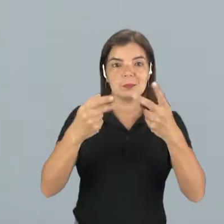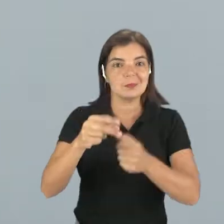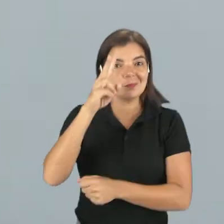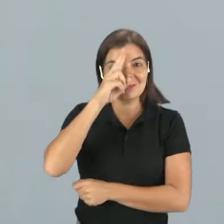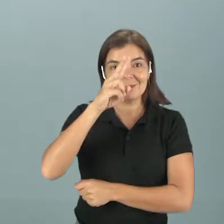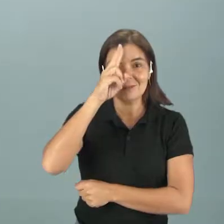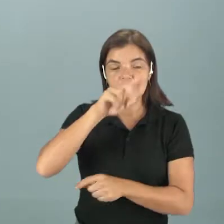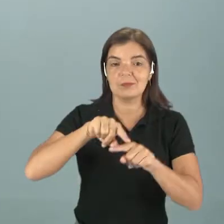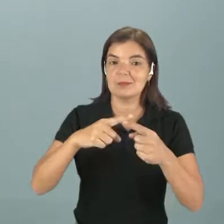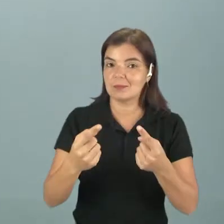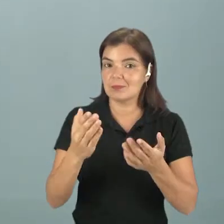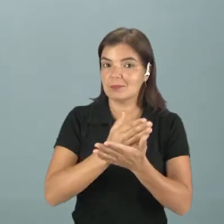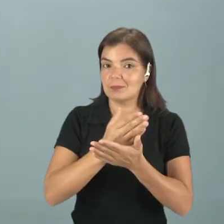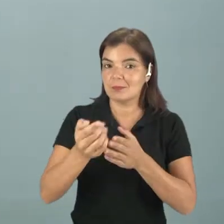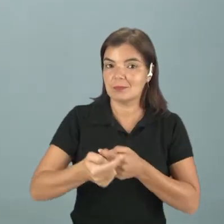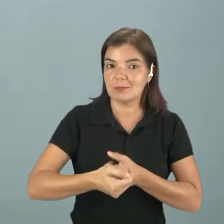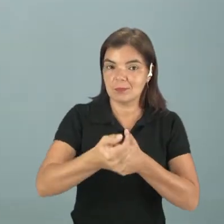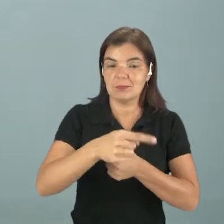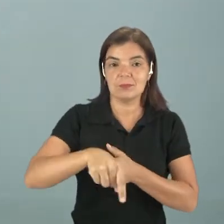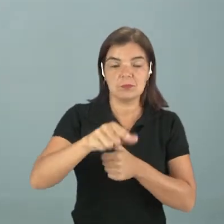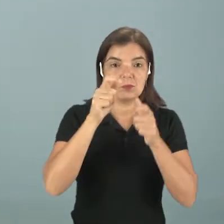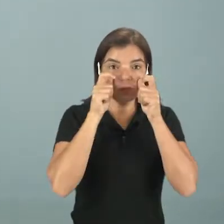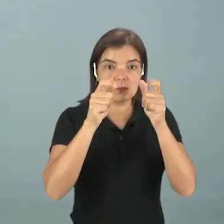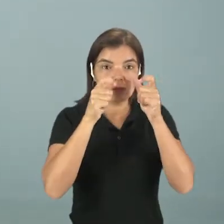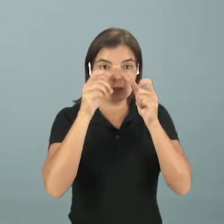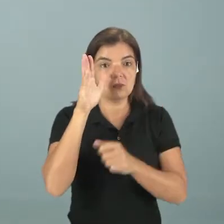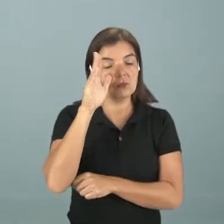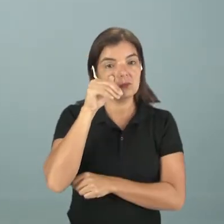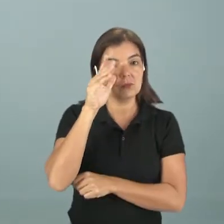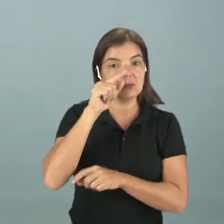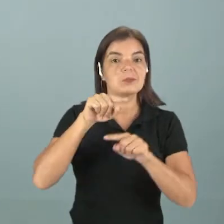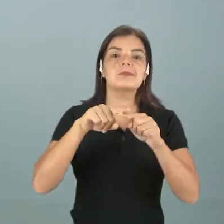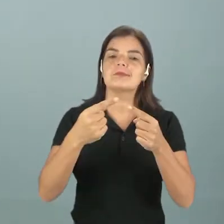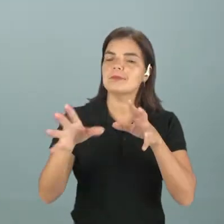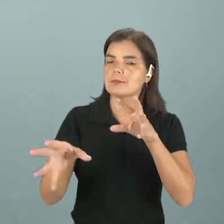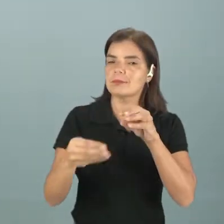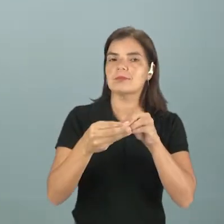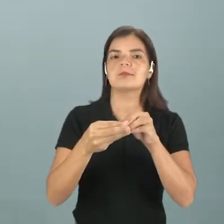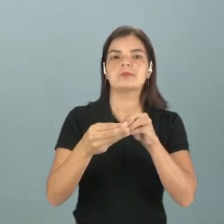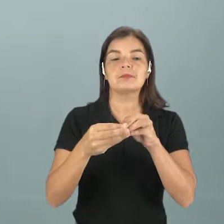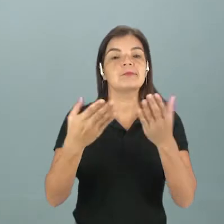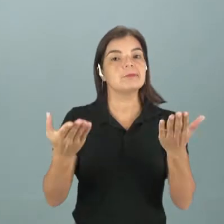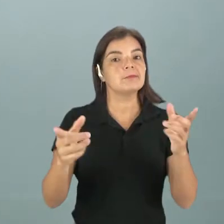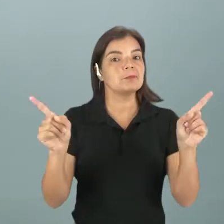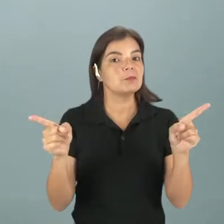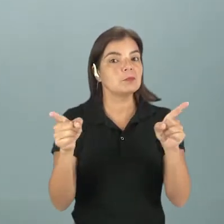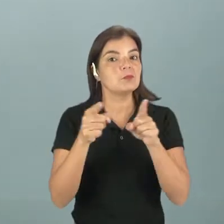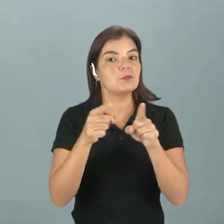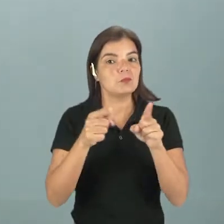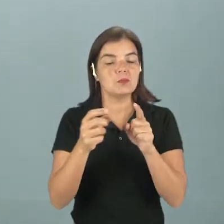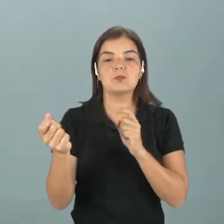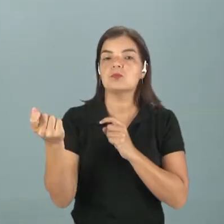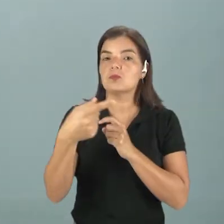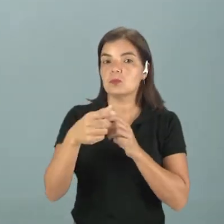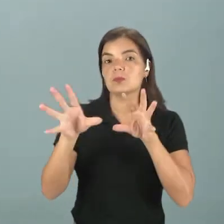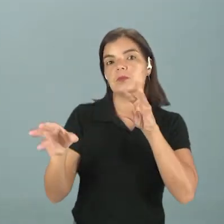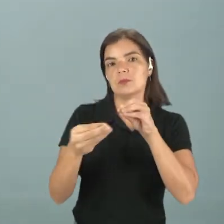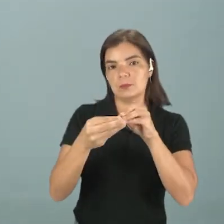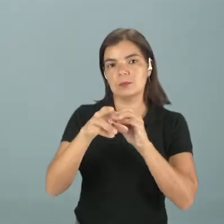ela vai dar alguns elementos para despertar sua curiosidade, mas é um breve resumo. Ela é menor que um pouco do resumo.